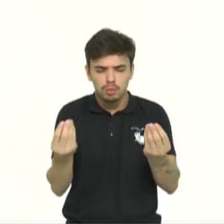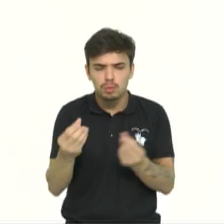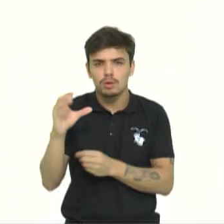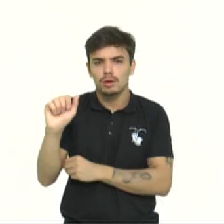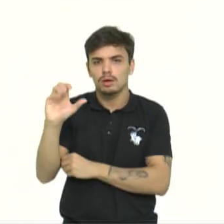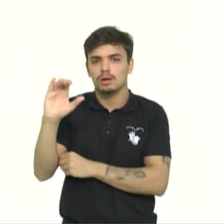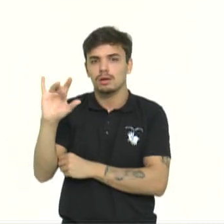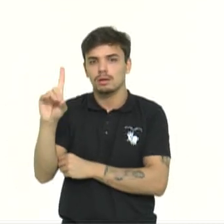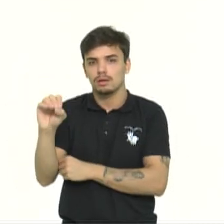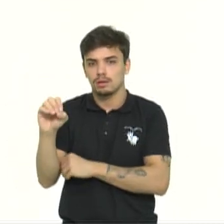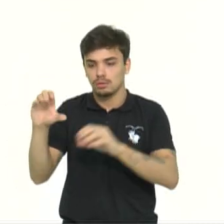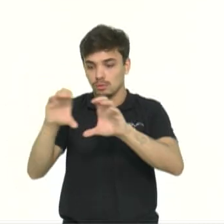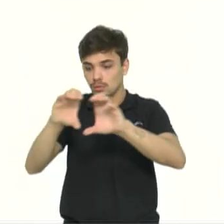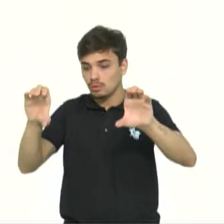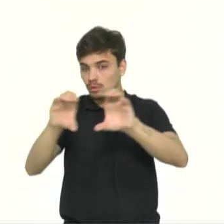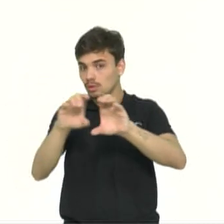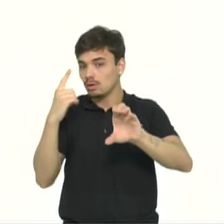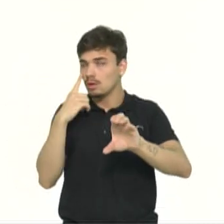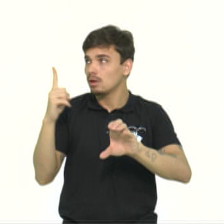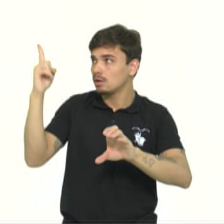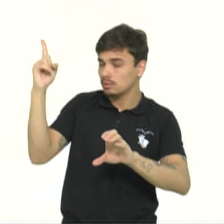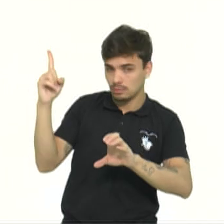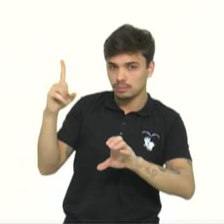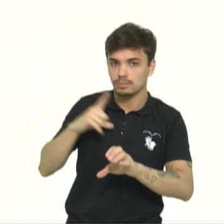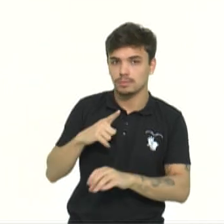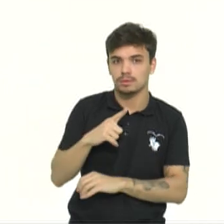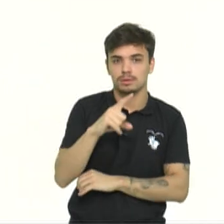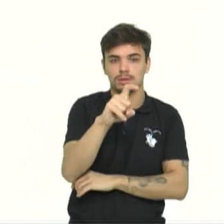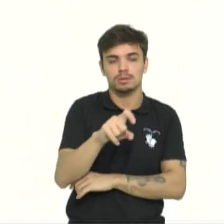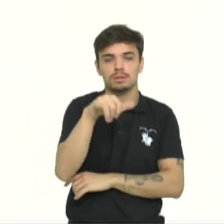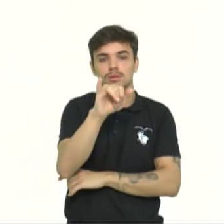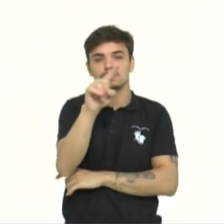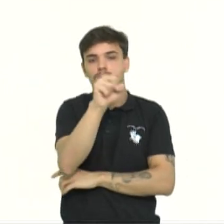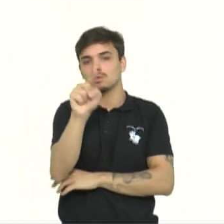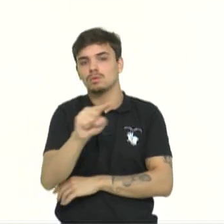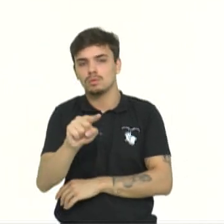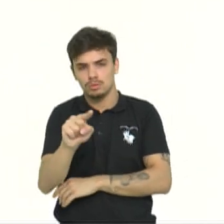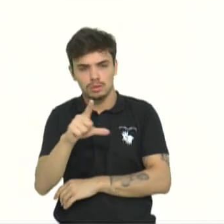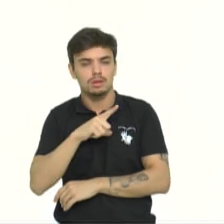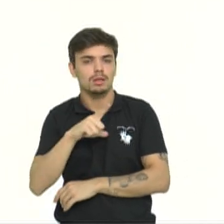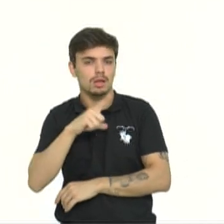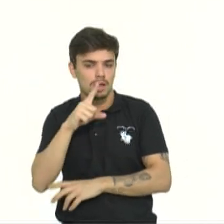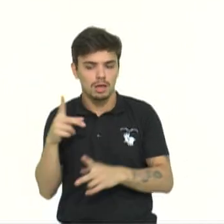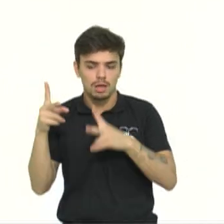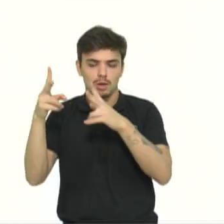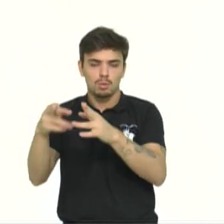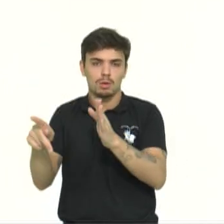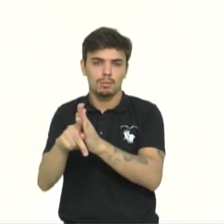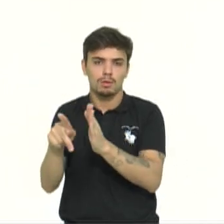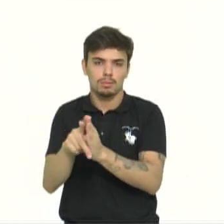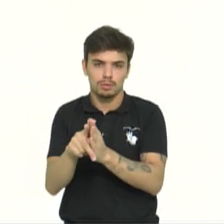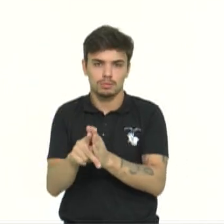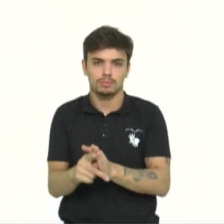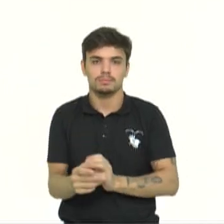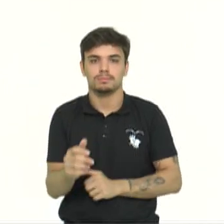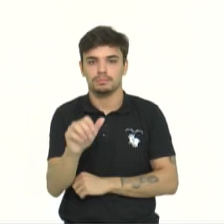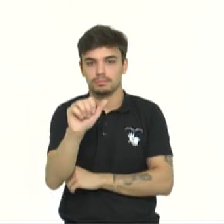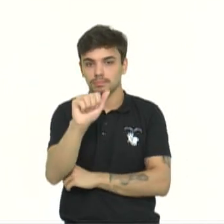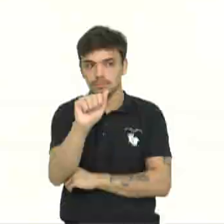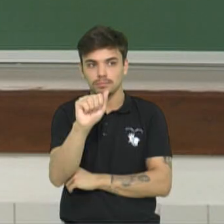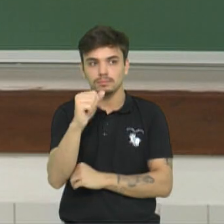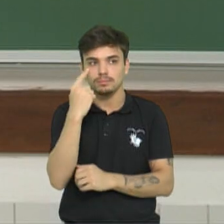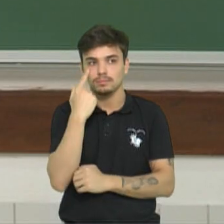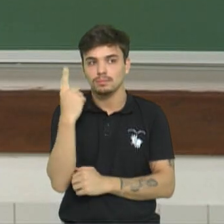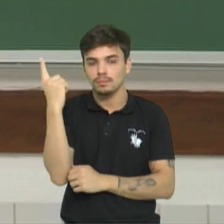com a equação. Os coeficientes X, Y e Z dessa equação são iguais, respectivamente, a.